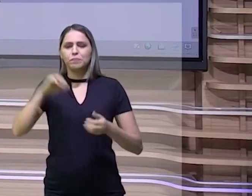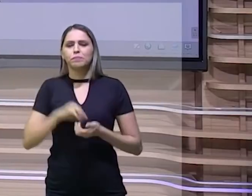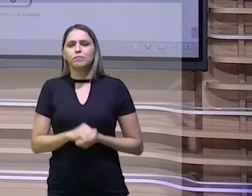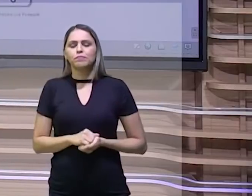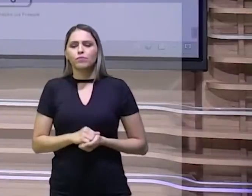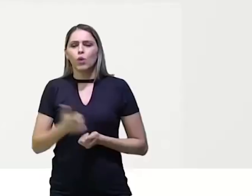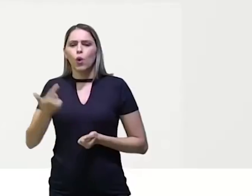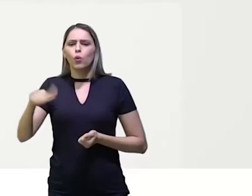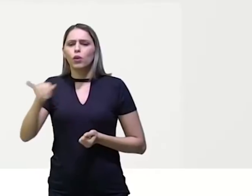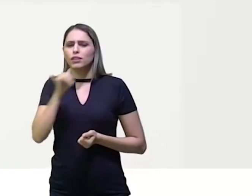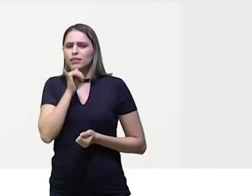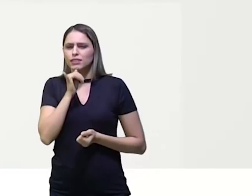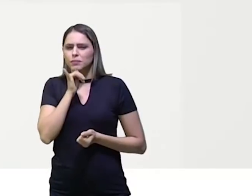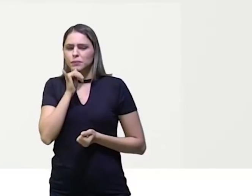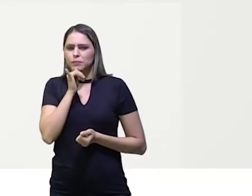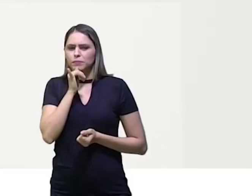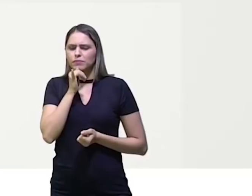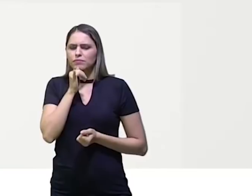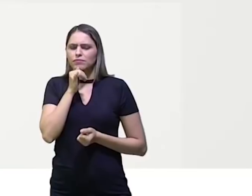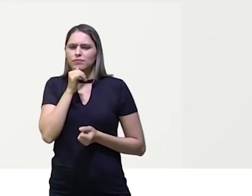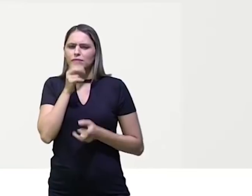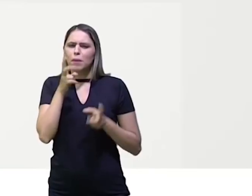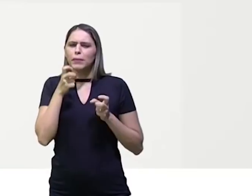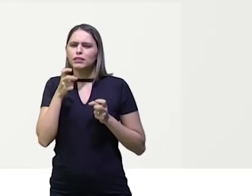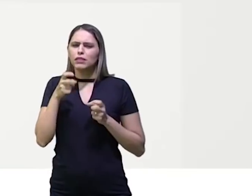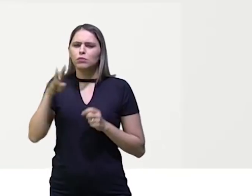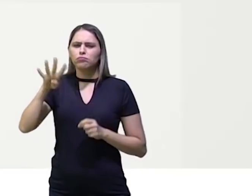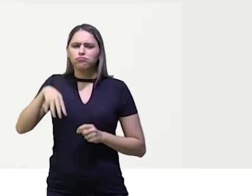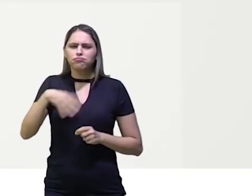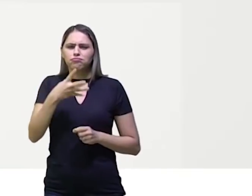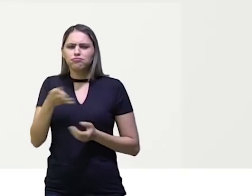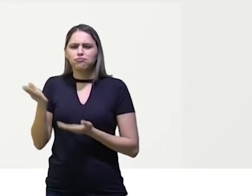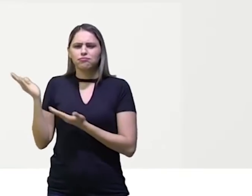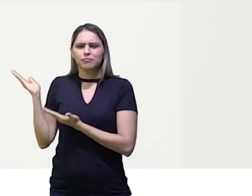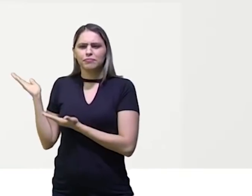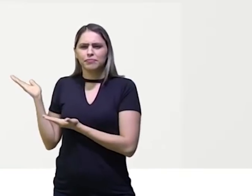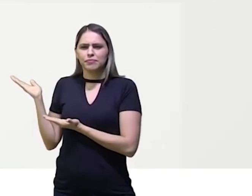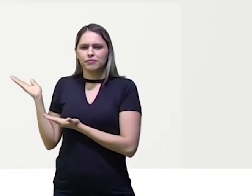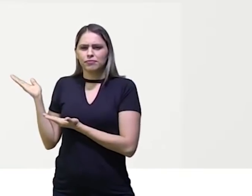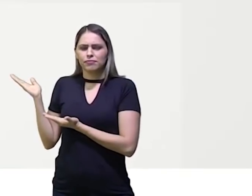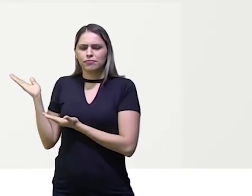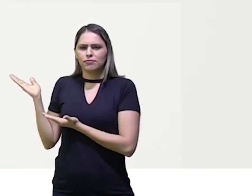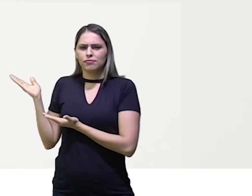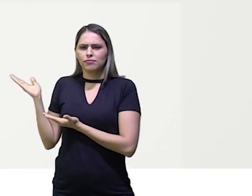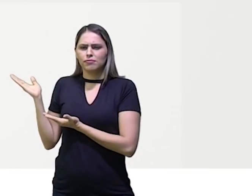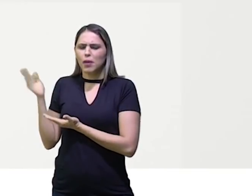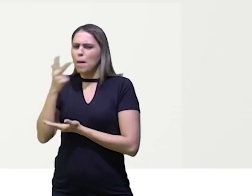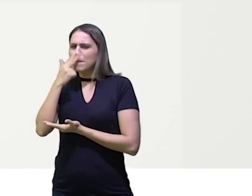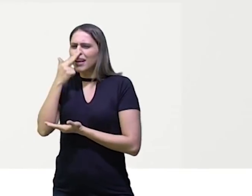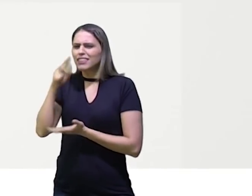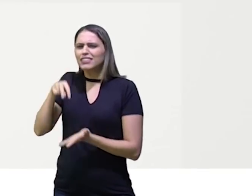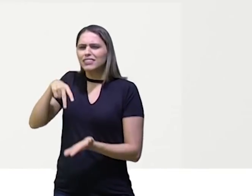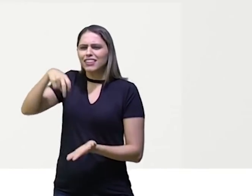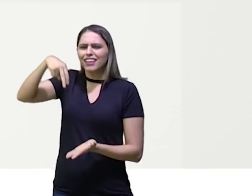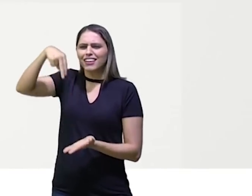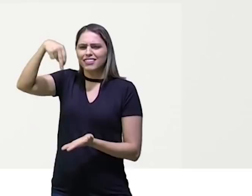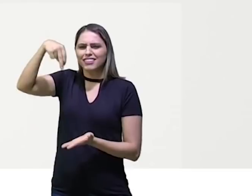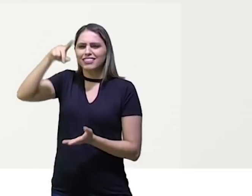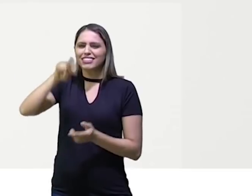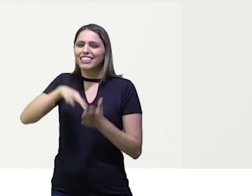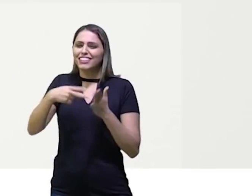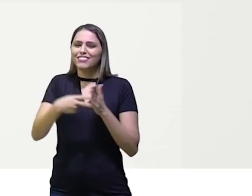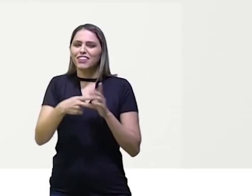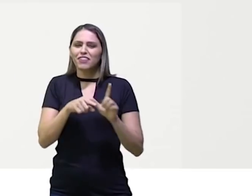aqui, olha só, ordem crescente. Na escadinha ele vai subindo,